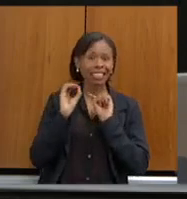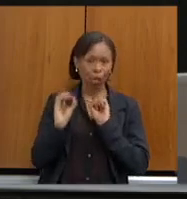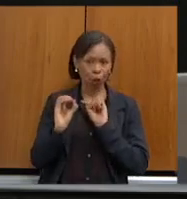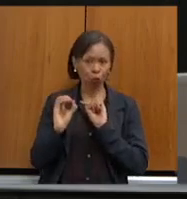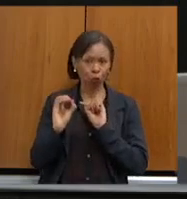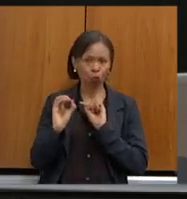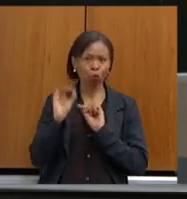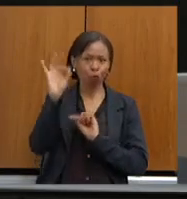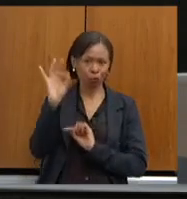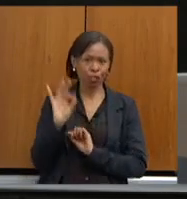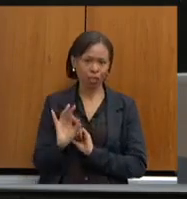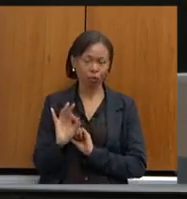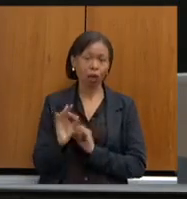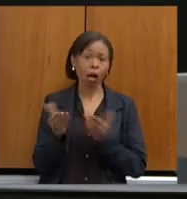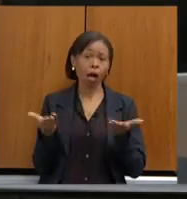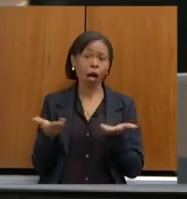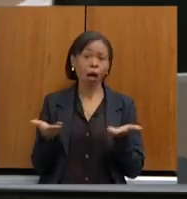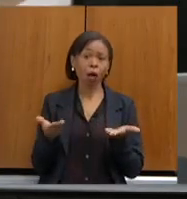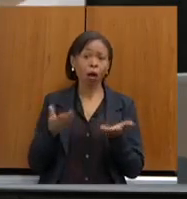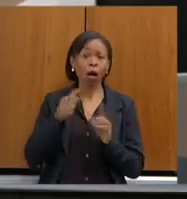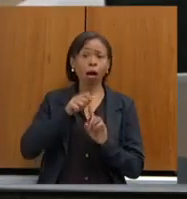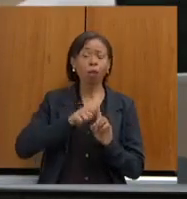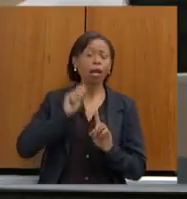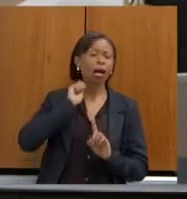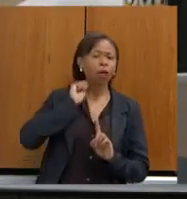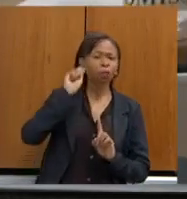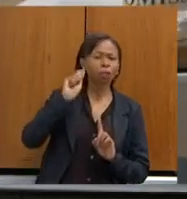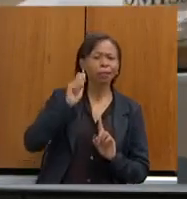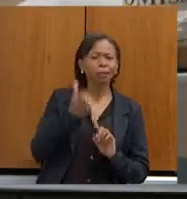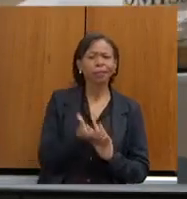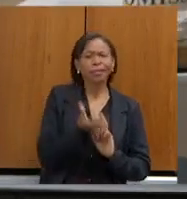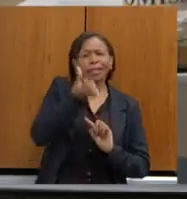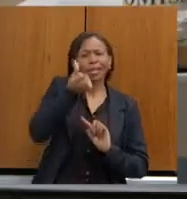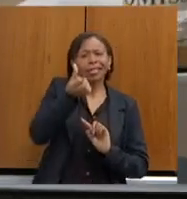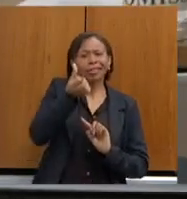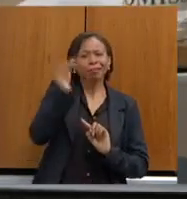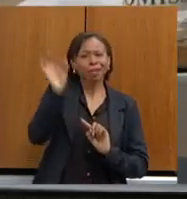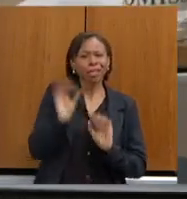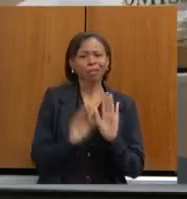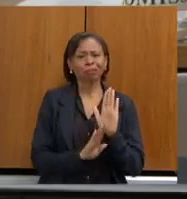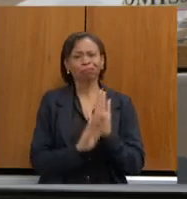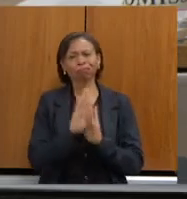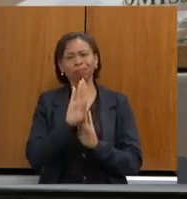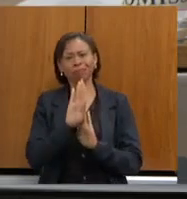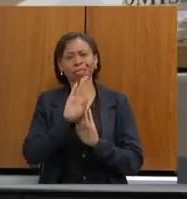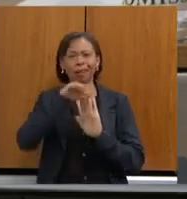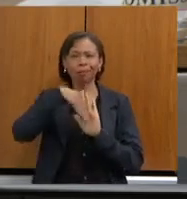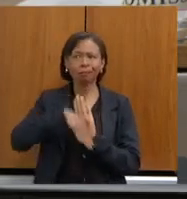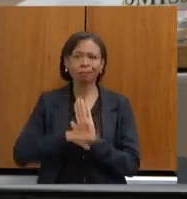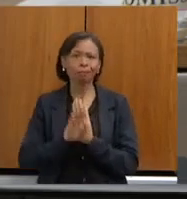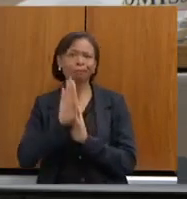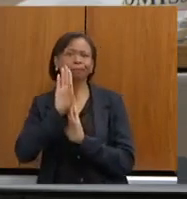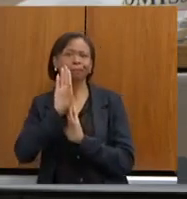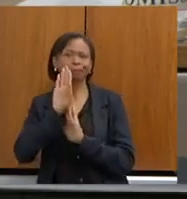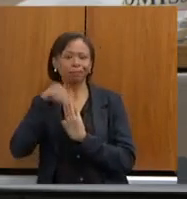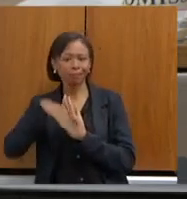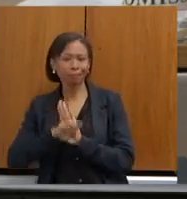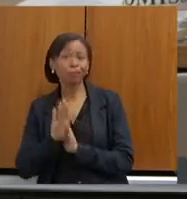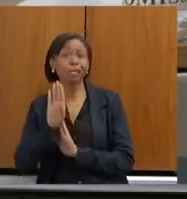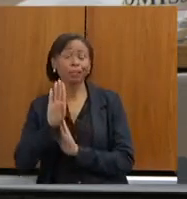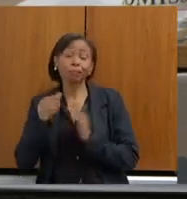de uma agora em abril né passou para seis para você não seja Então tá uma avaliação é uma amplitude a lhe